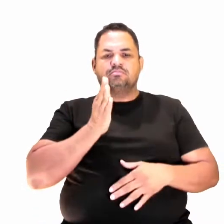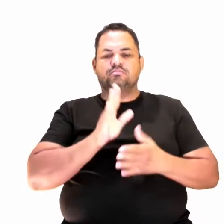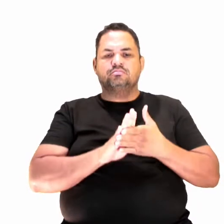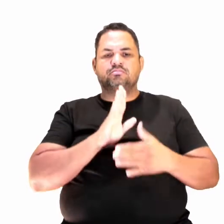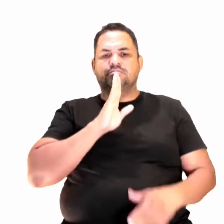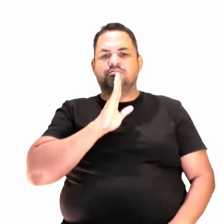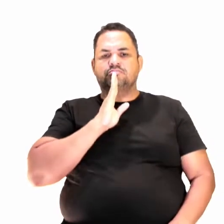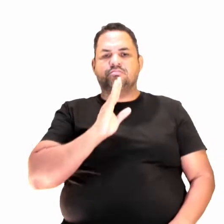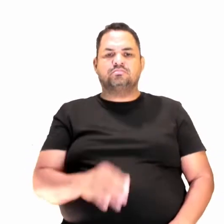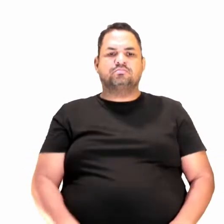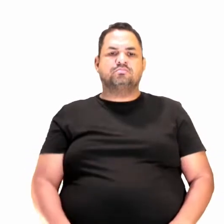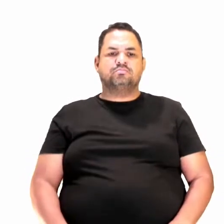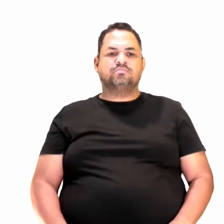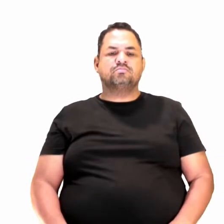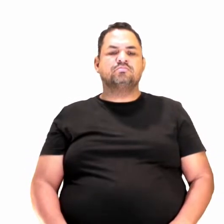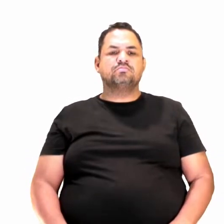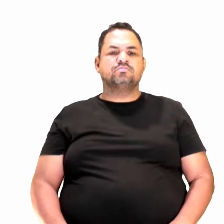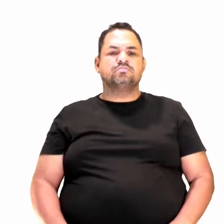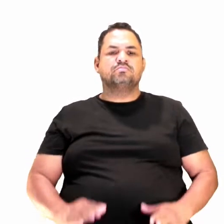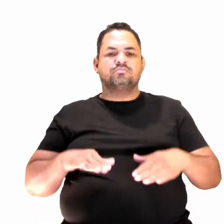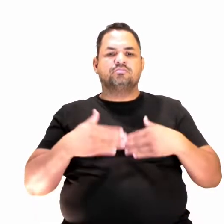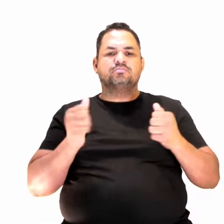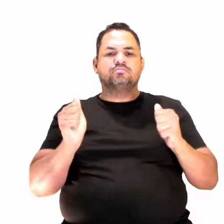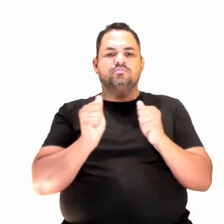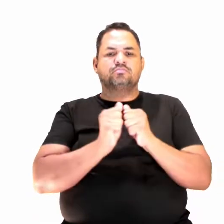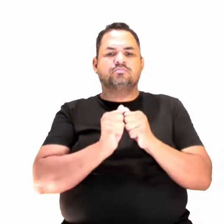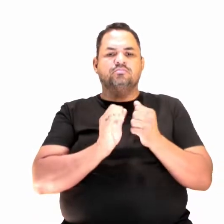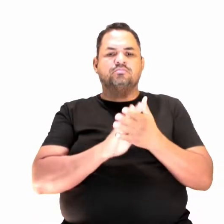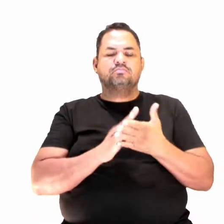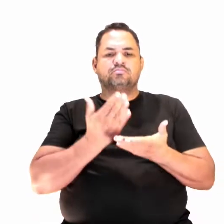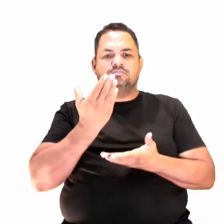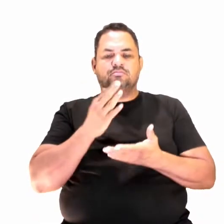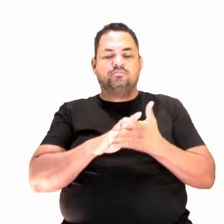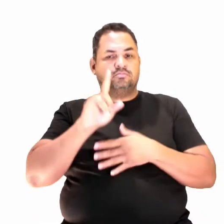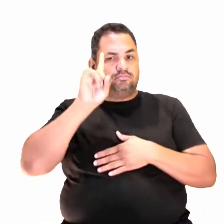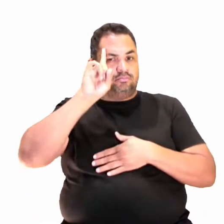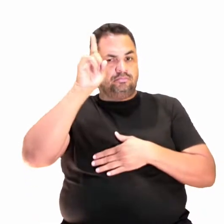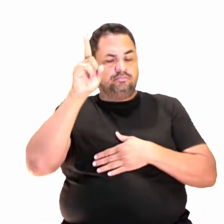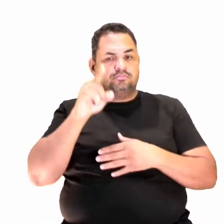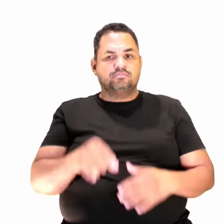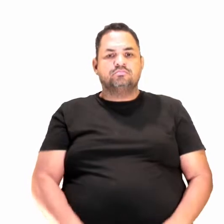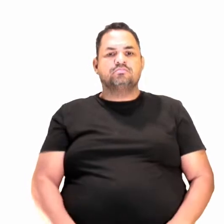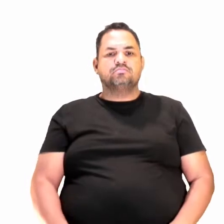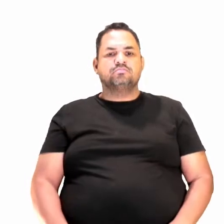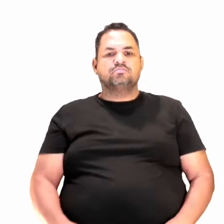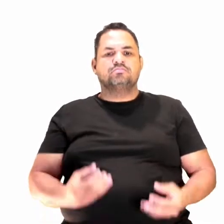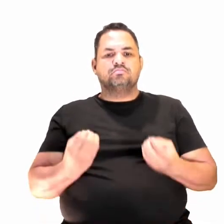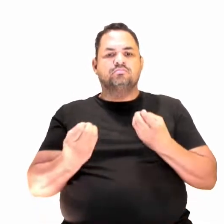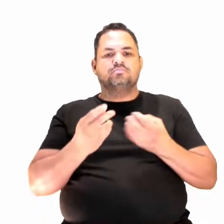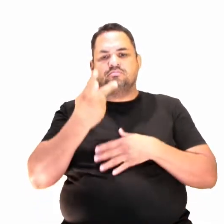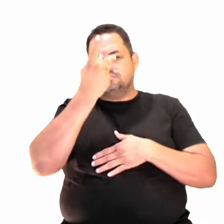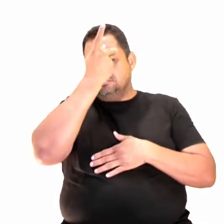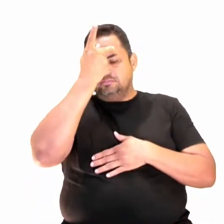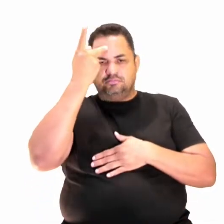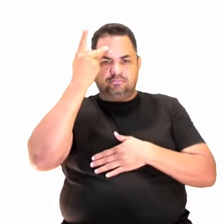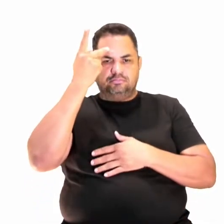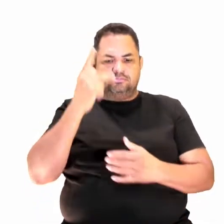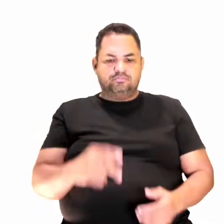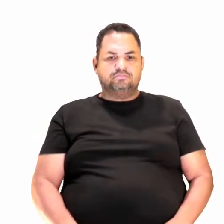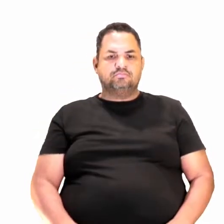Rosa. Então, Rosa. Esse sou, esse meu então. Do you have any brothers or sisters? Você